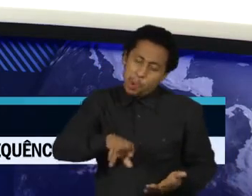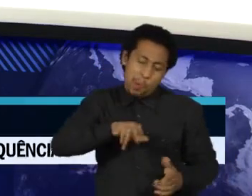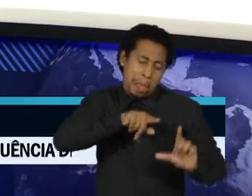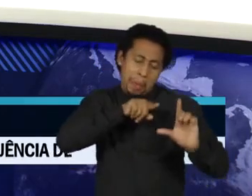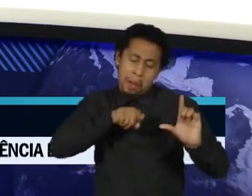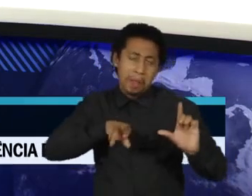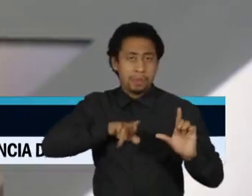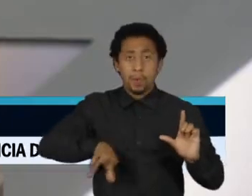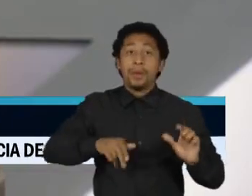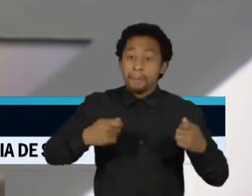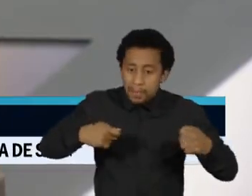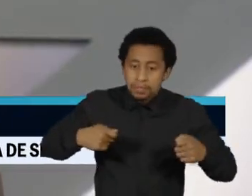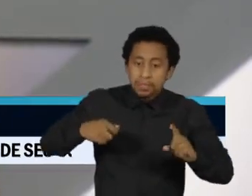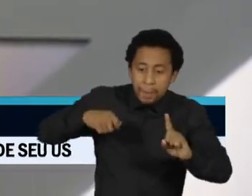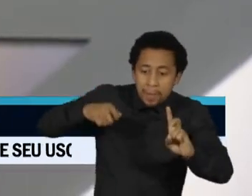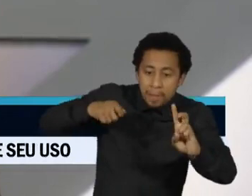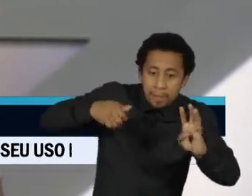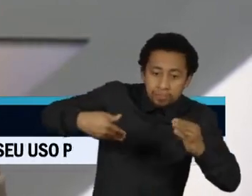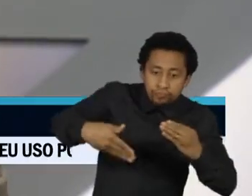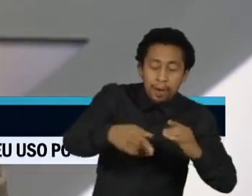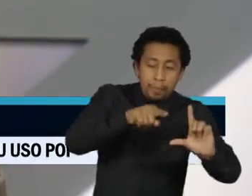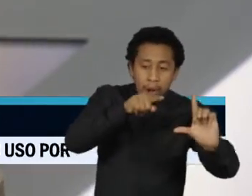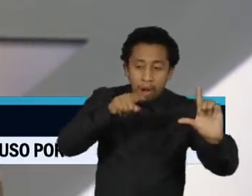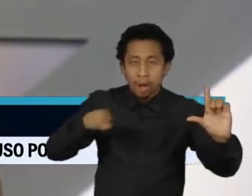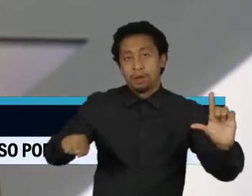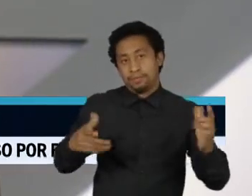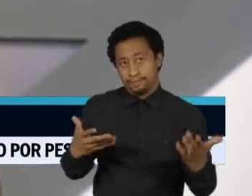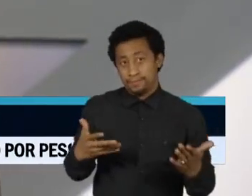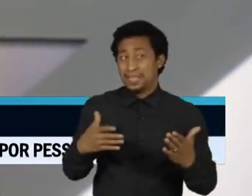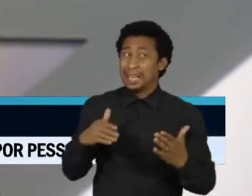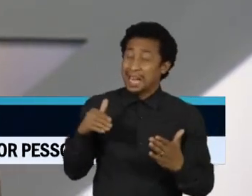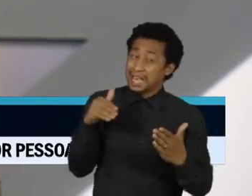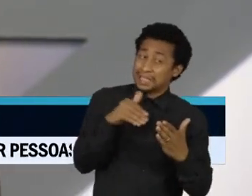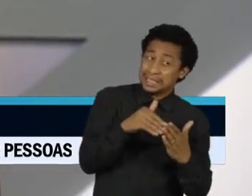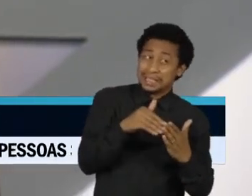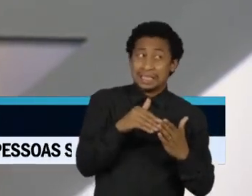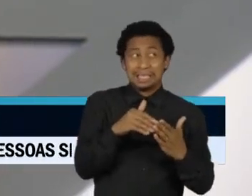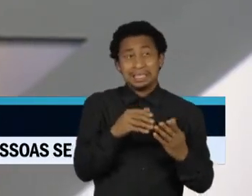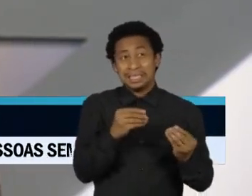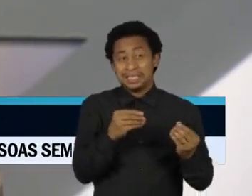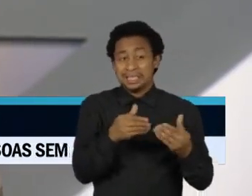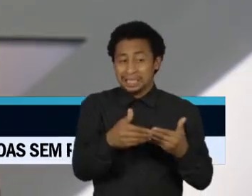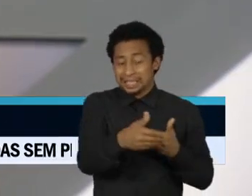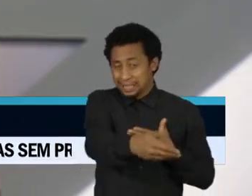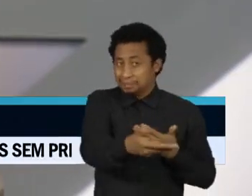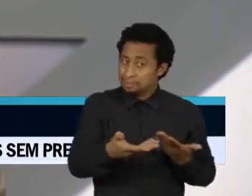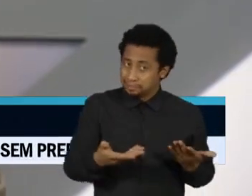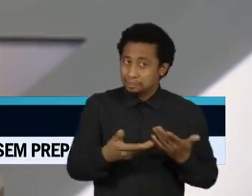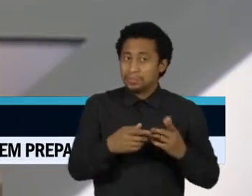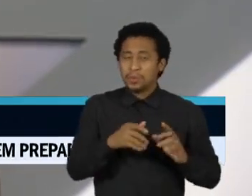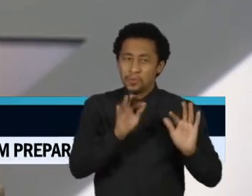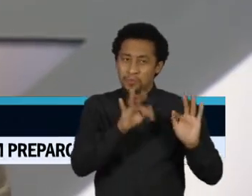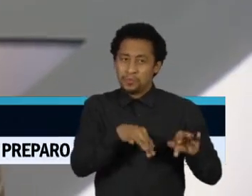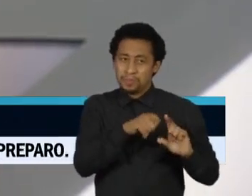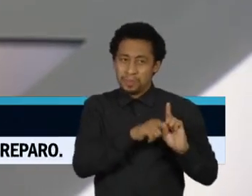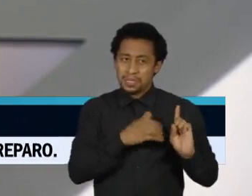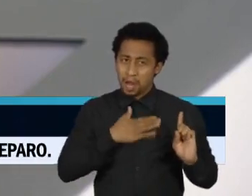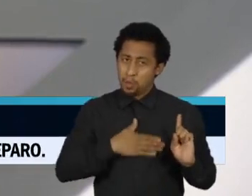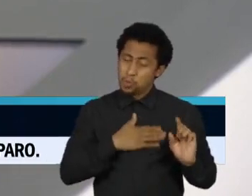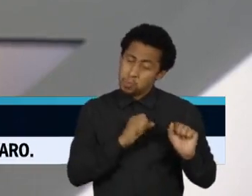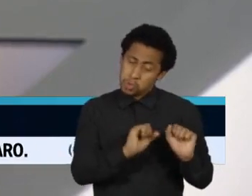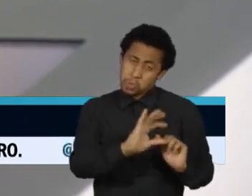uma deflação de verdade. Talvez até em agosto tenha uma pequena variação negativa ou alguma coisa perto de zero, porque a